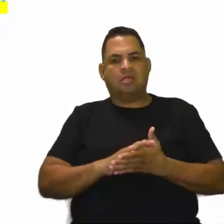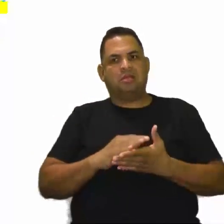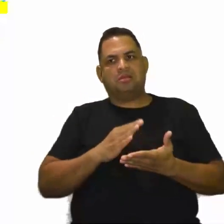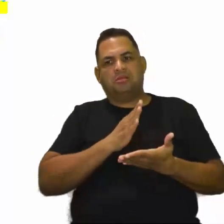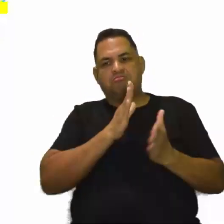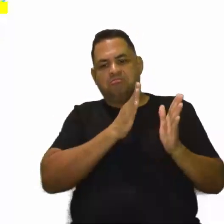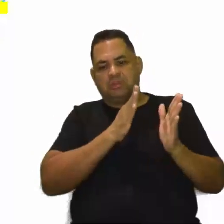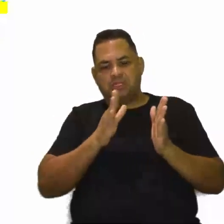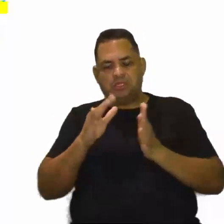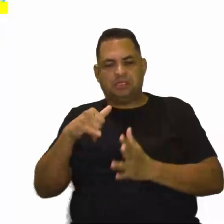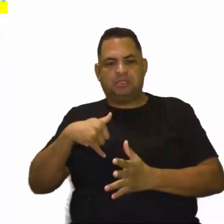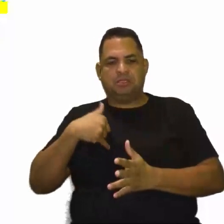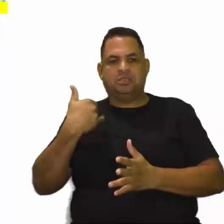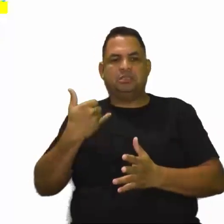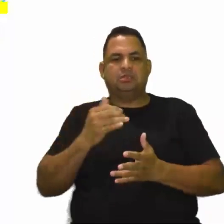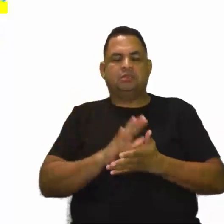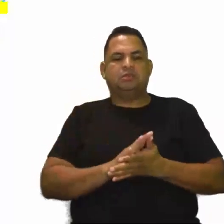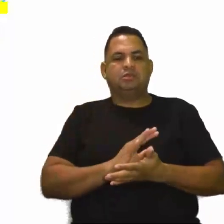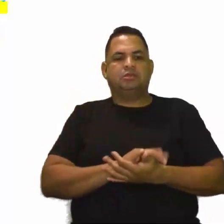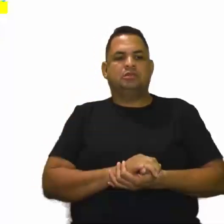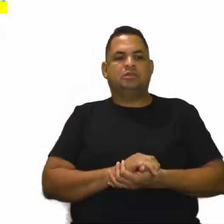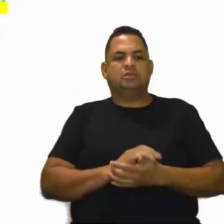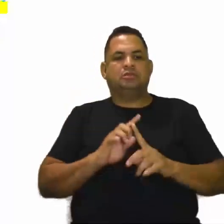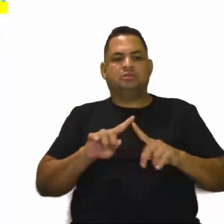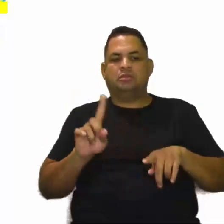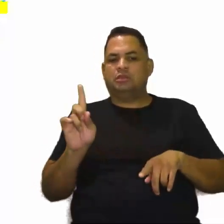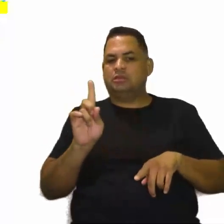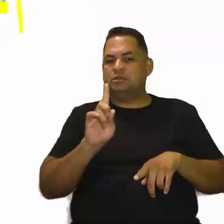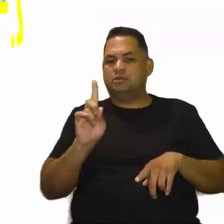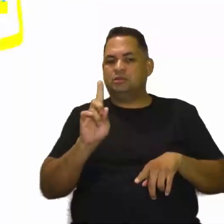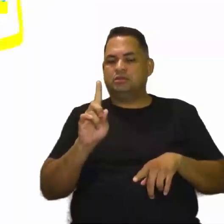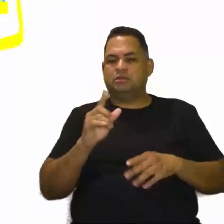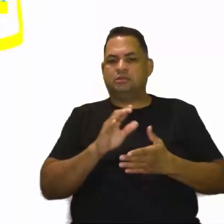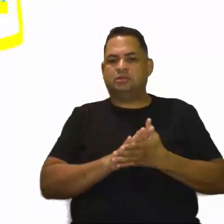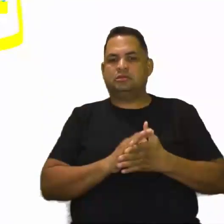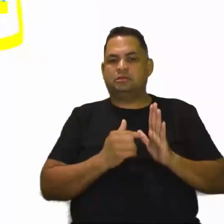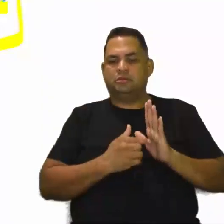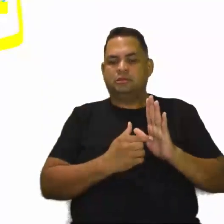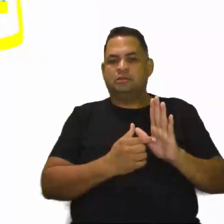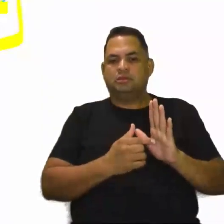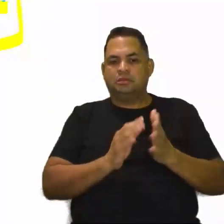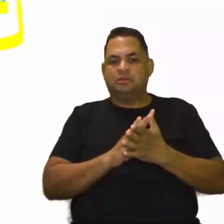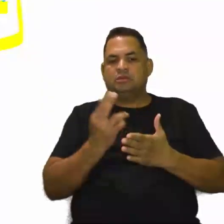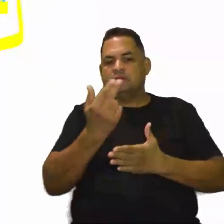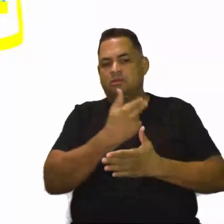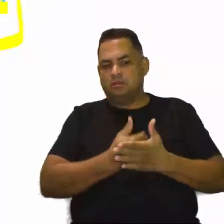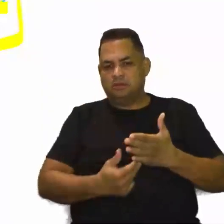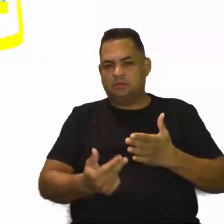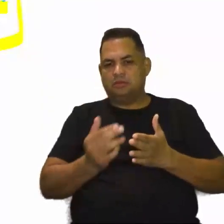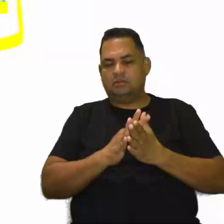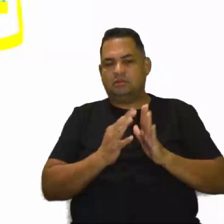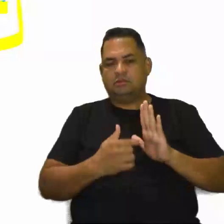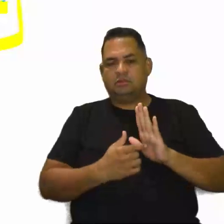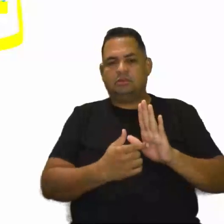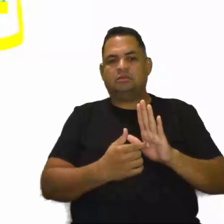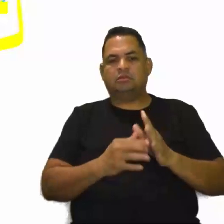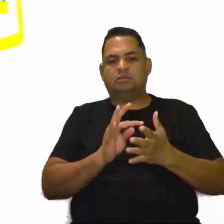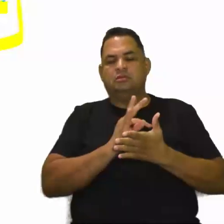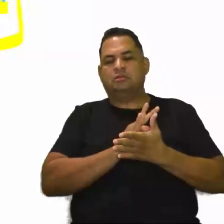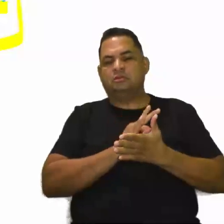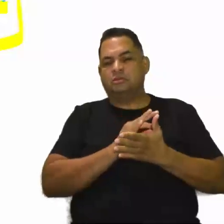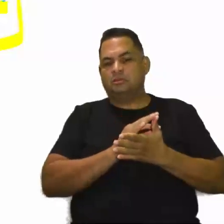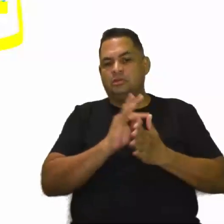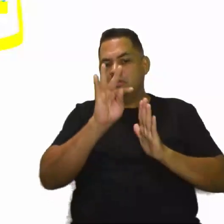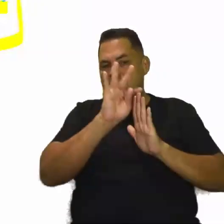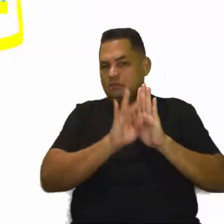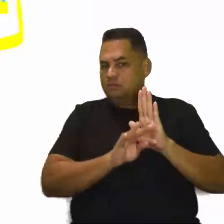idade, isso fisiologicamente já acontece. Mas não é isso que está retratando aqui na charge, retratando no nosso texto. Então, também